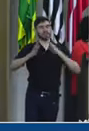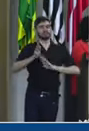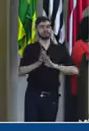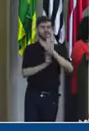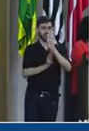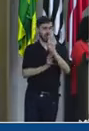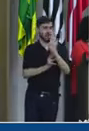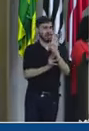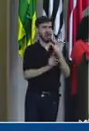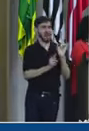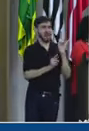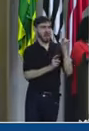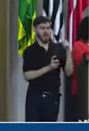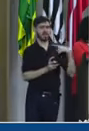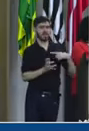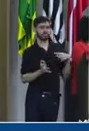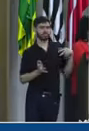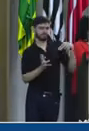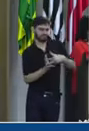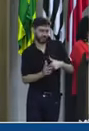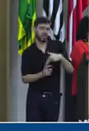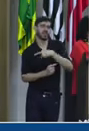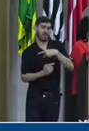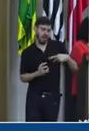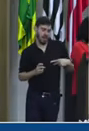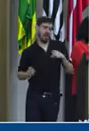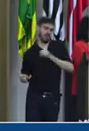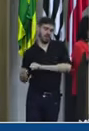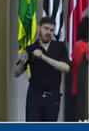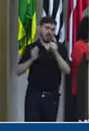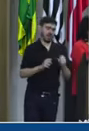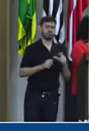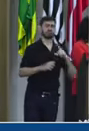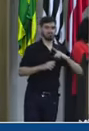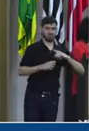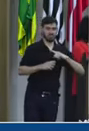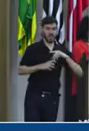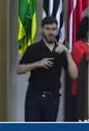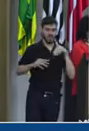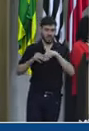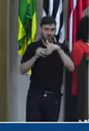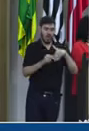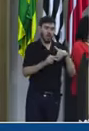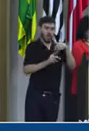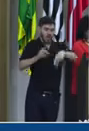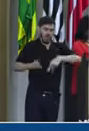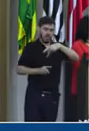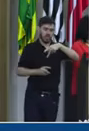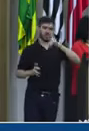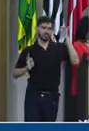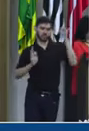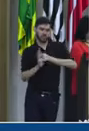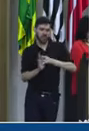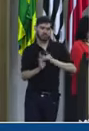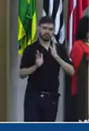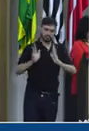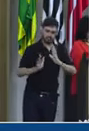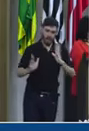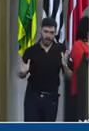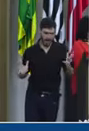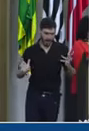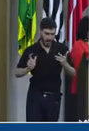está em lugar de posição, está em lugar de poder, empoderada, voto popular, voto legítimo, com um mandato